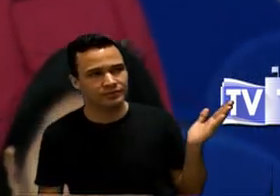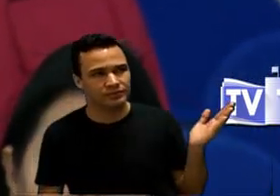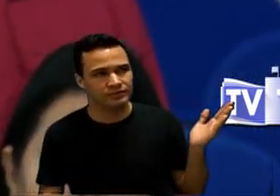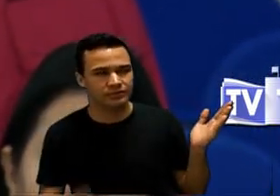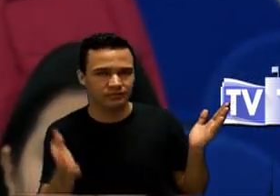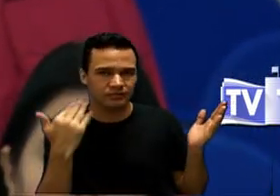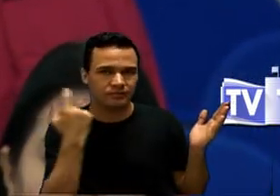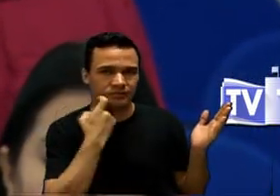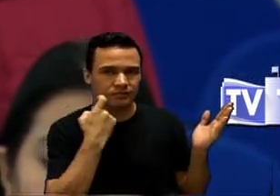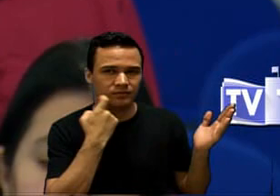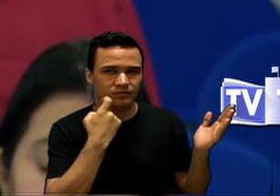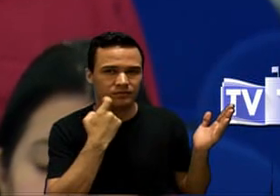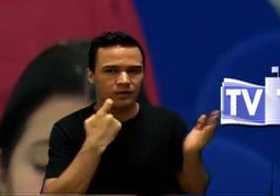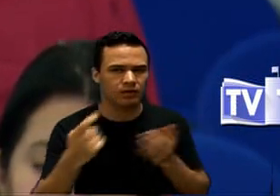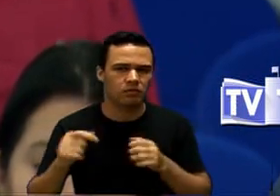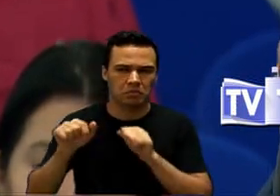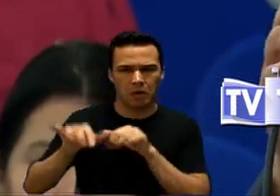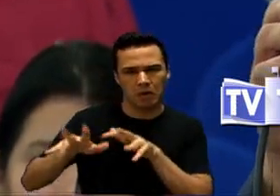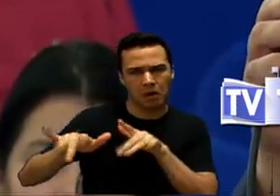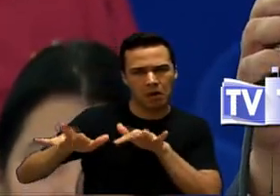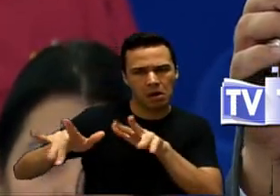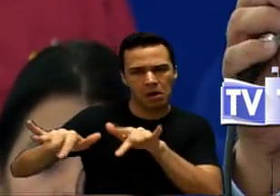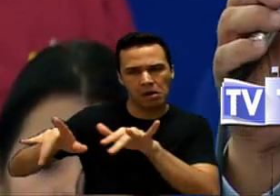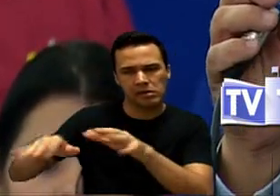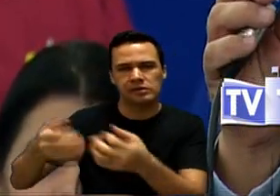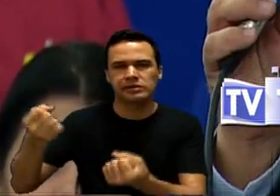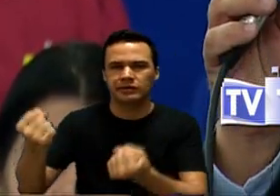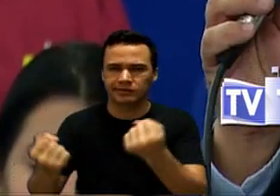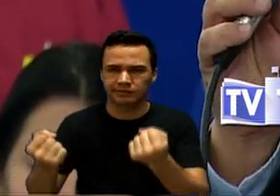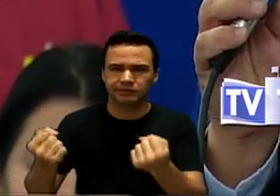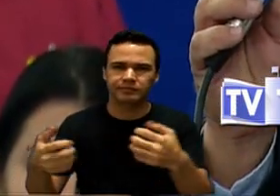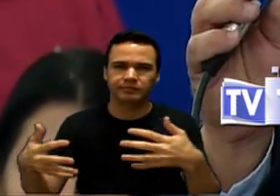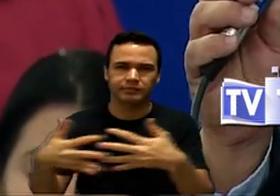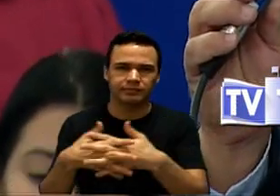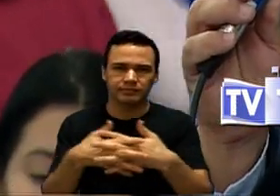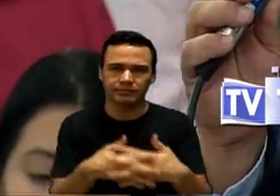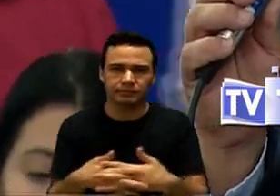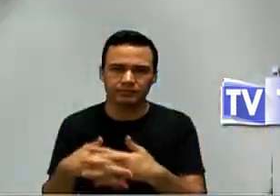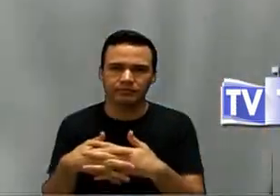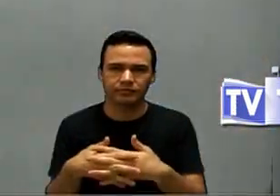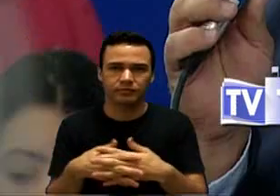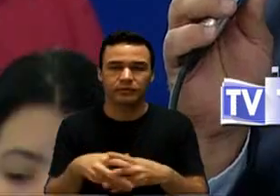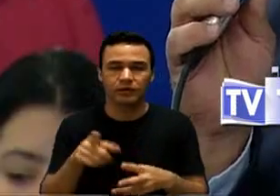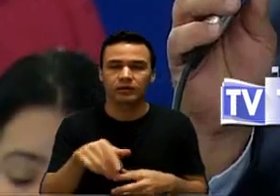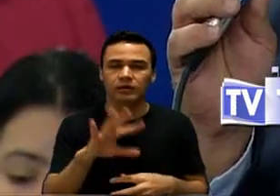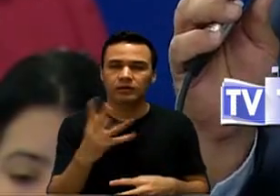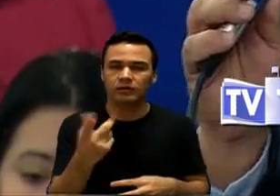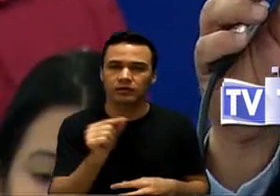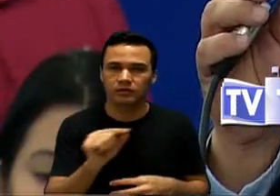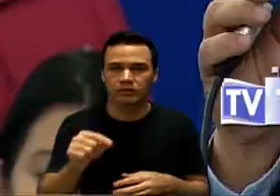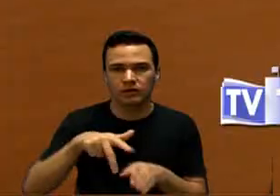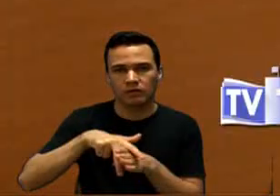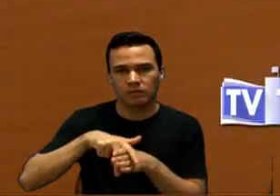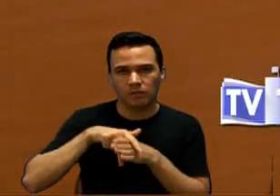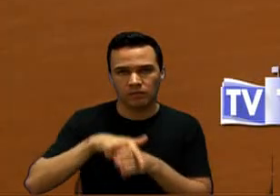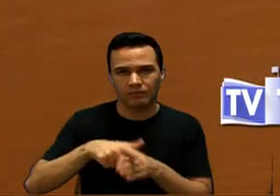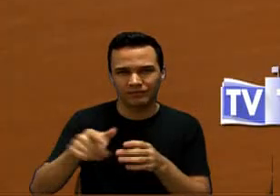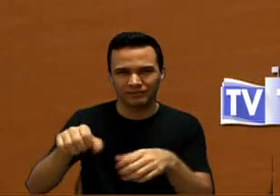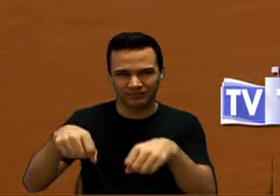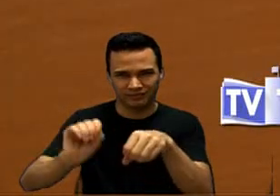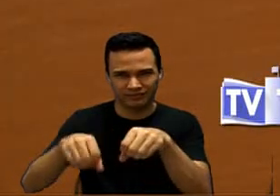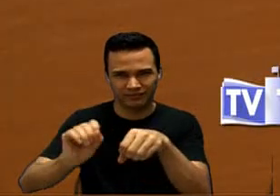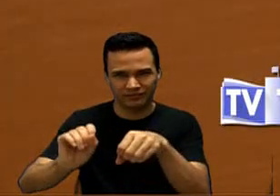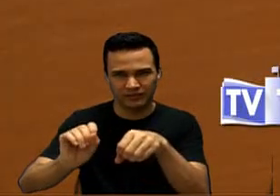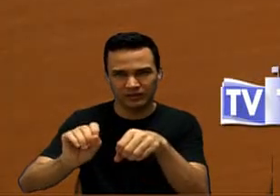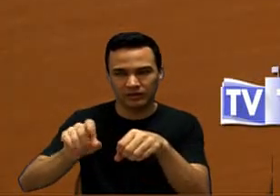própria sexta-feira, que é um tráfico pesado com caminhões que circulam ali. E o que ocorreu com ele, ele estava na garupa de uma moto e